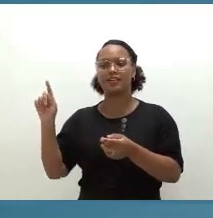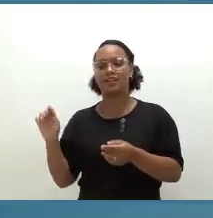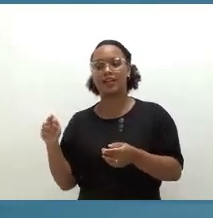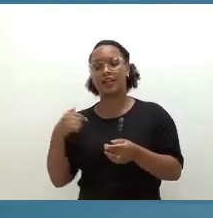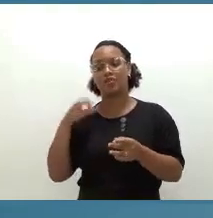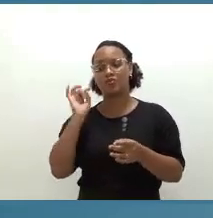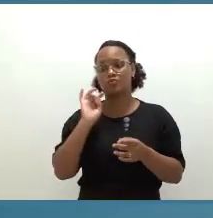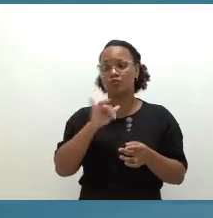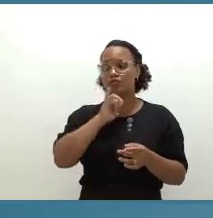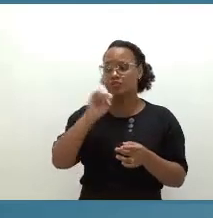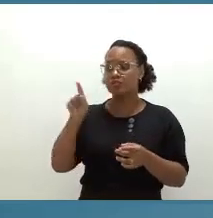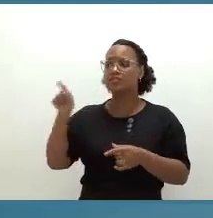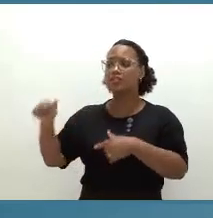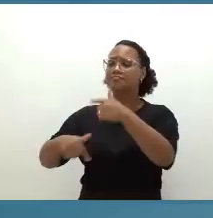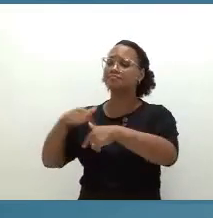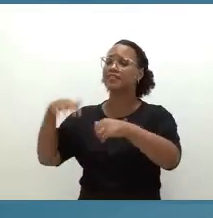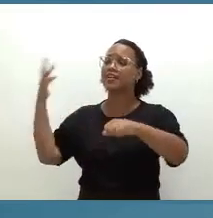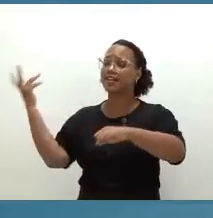excelente trabalho.